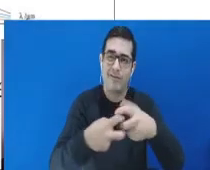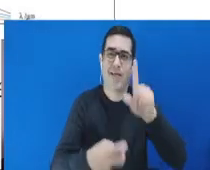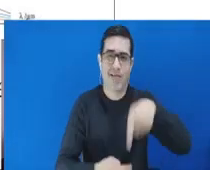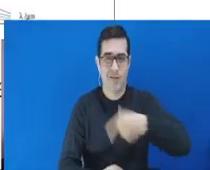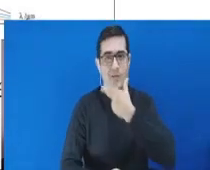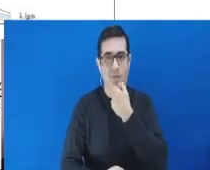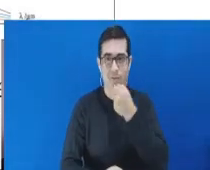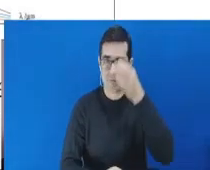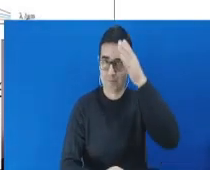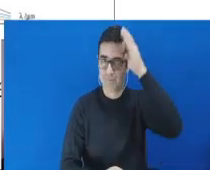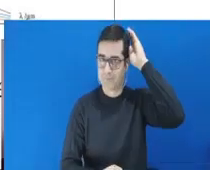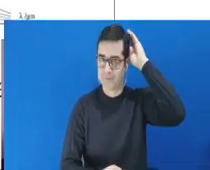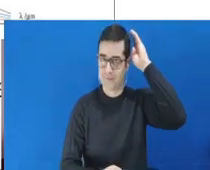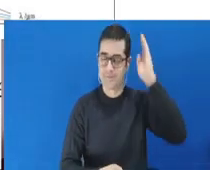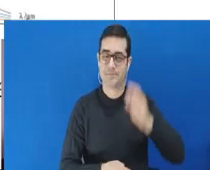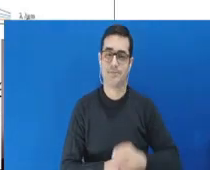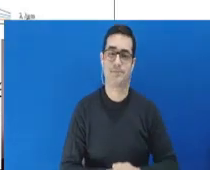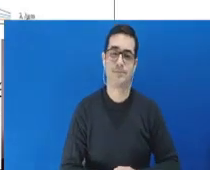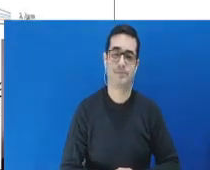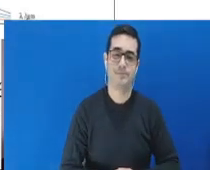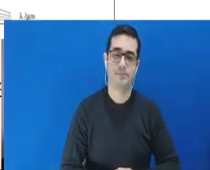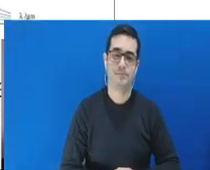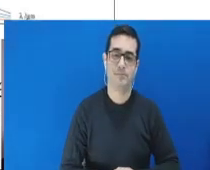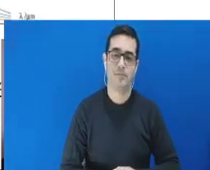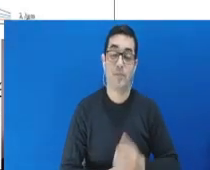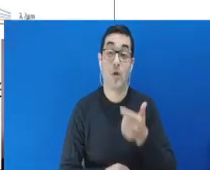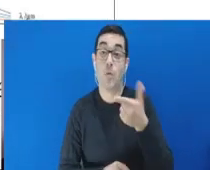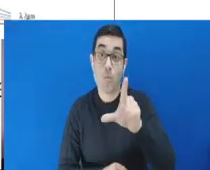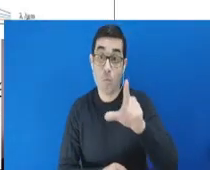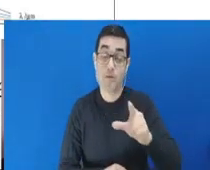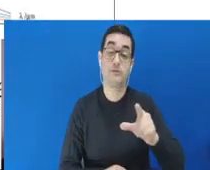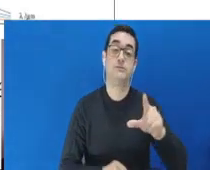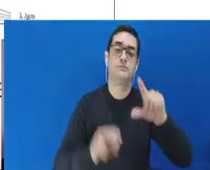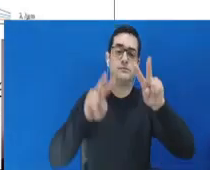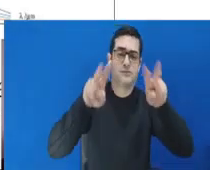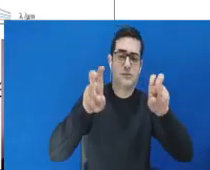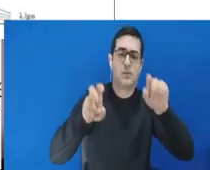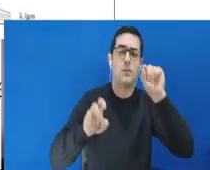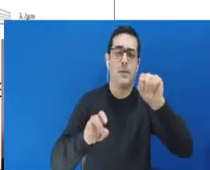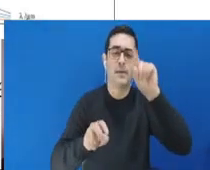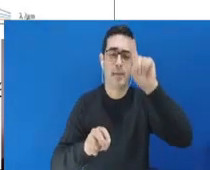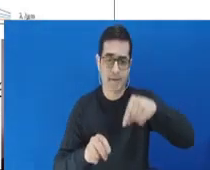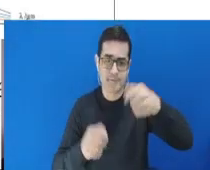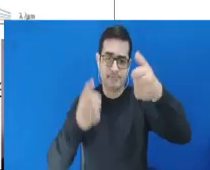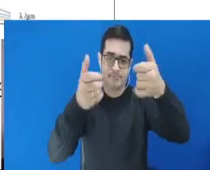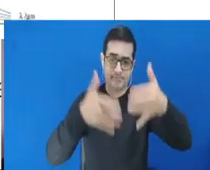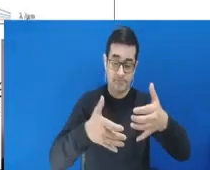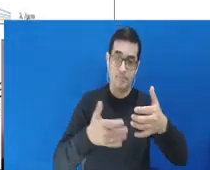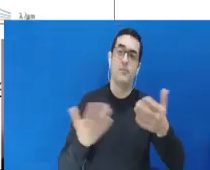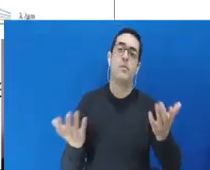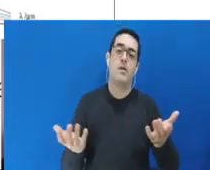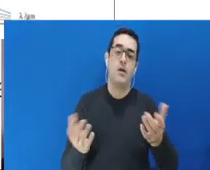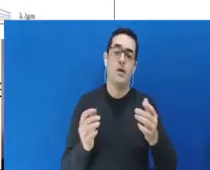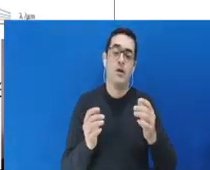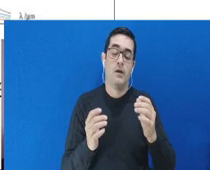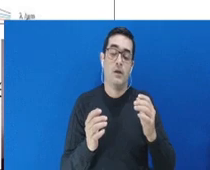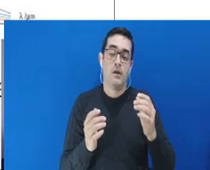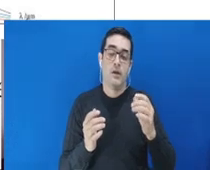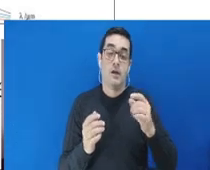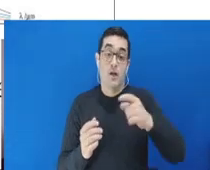Bom, outra questão que a gente precisa já ir se habituando, ó, conforme eu vou aumentando, né,